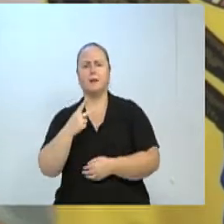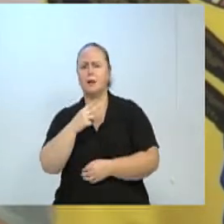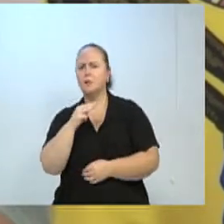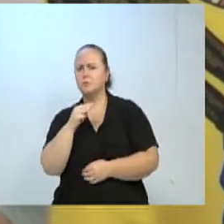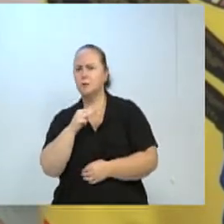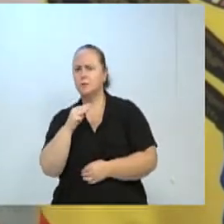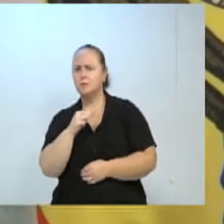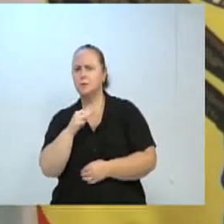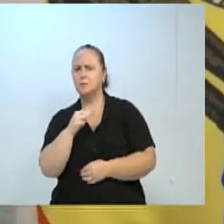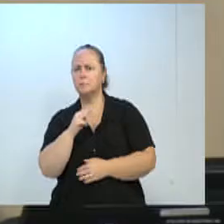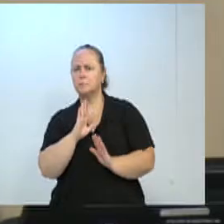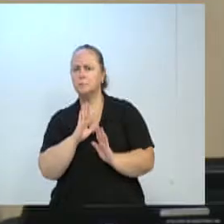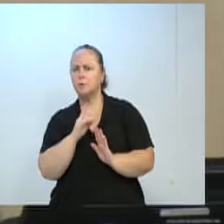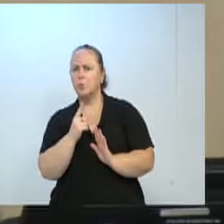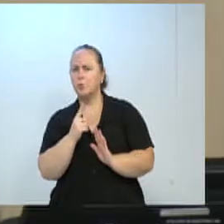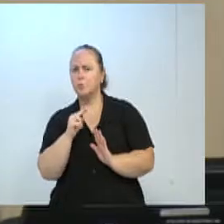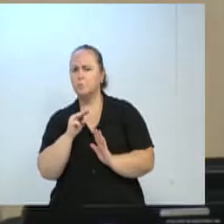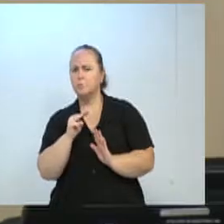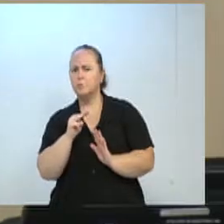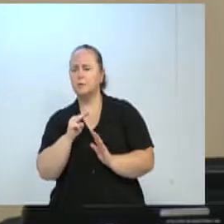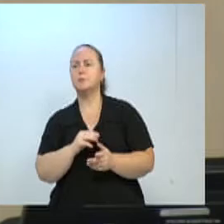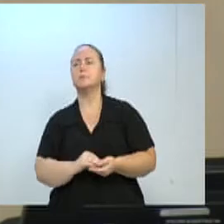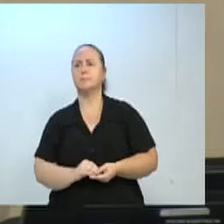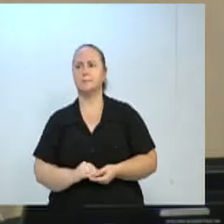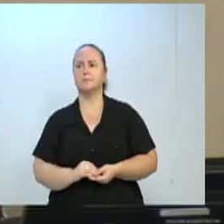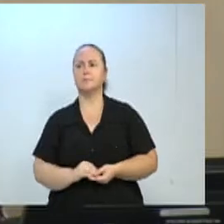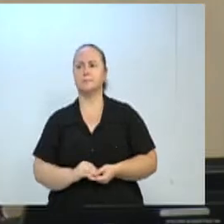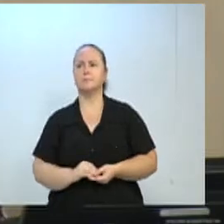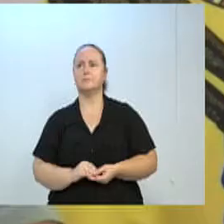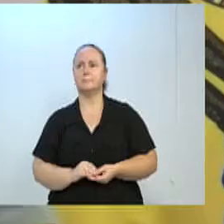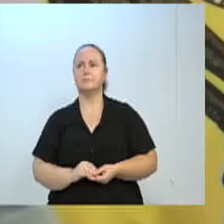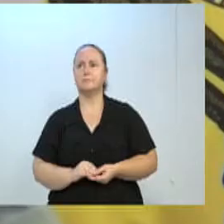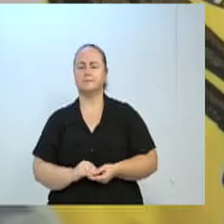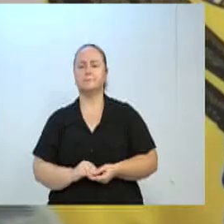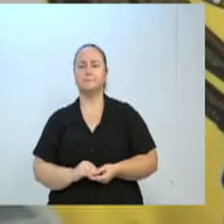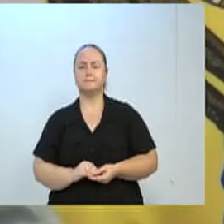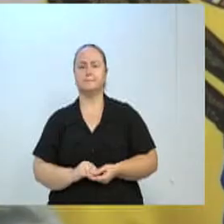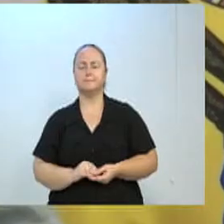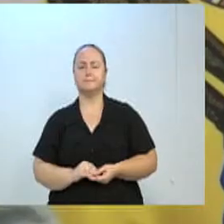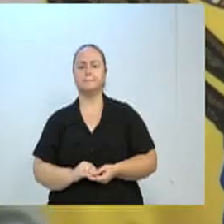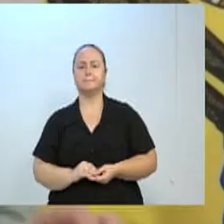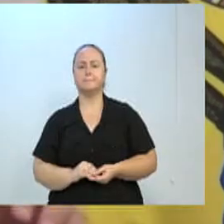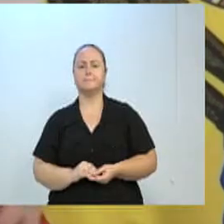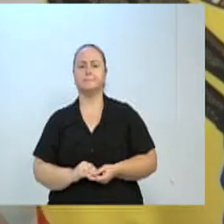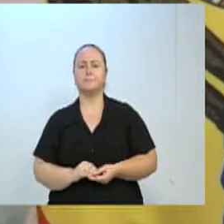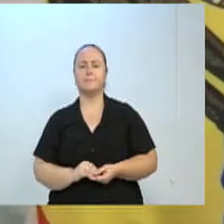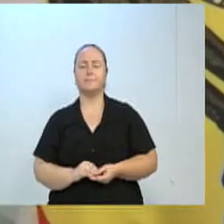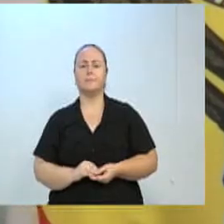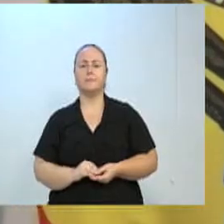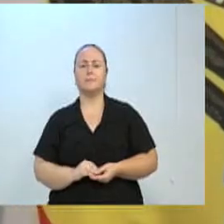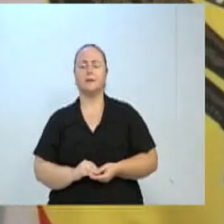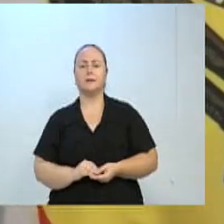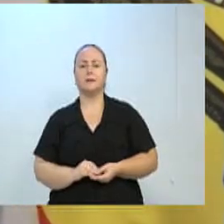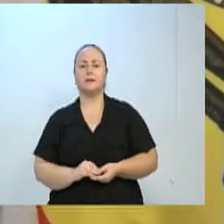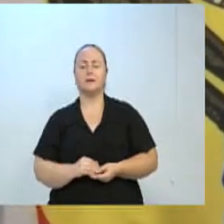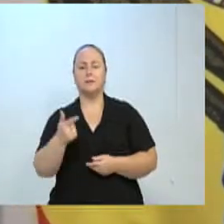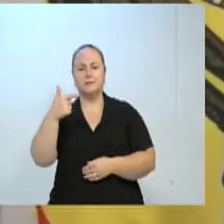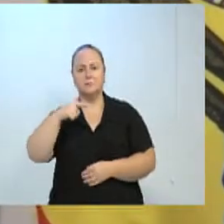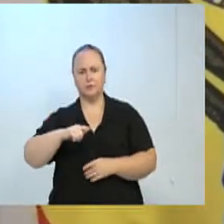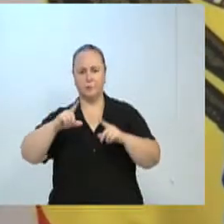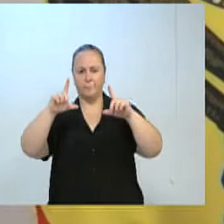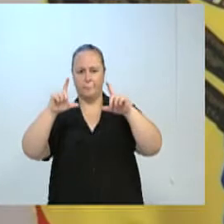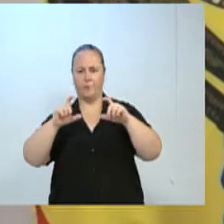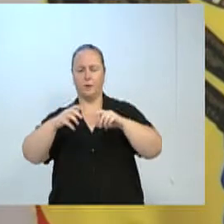Um minutinho, pelo menos? Concedo mais dois minutos, a Vossa Excelência, vereador Gamão. Obrigado. Ali, a quinta foto ali, é a